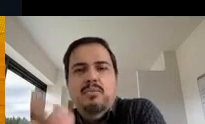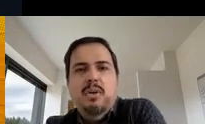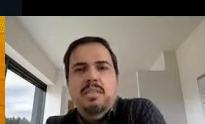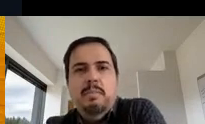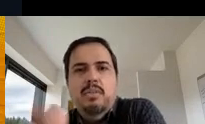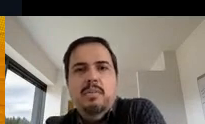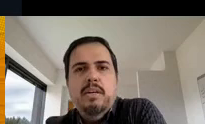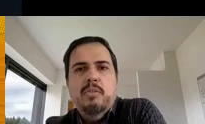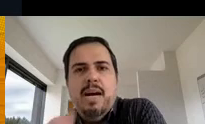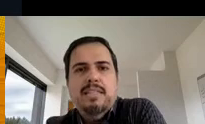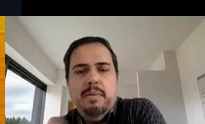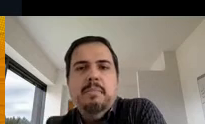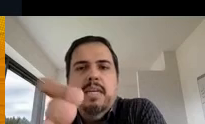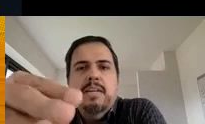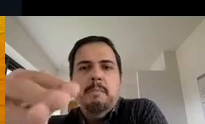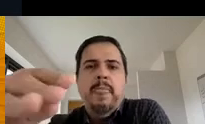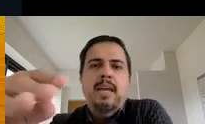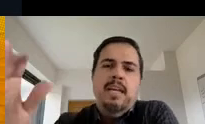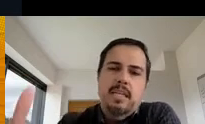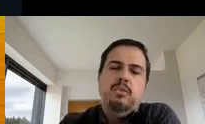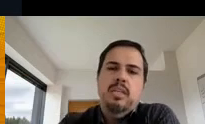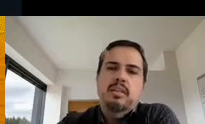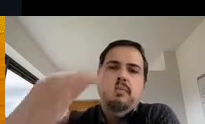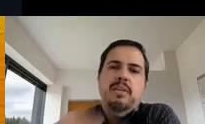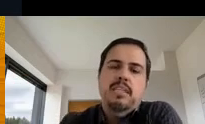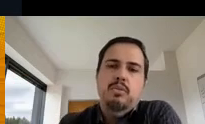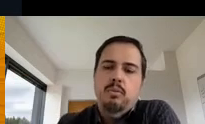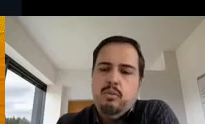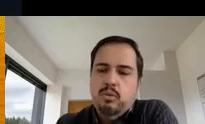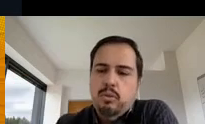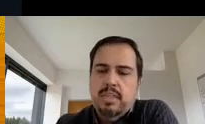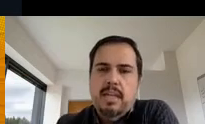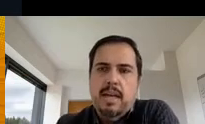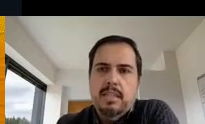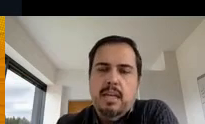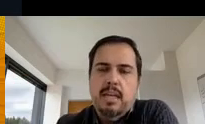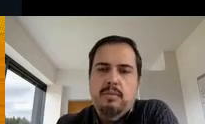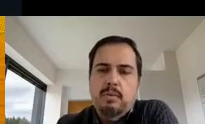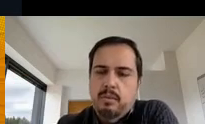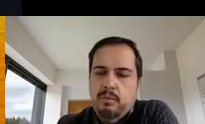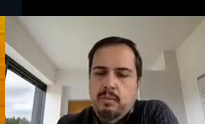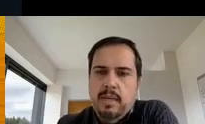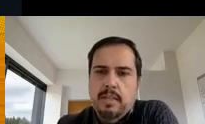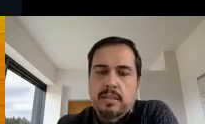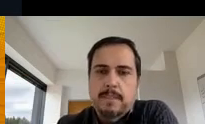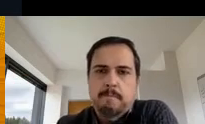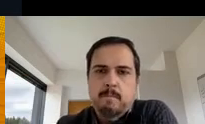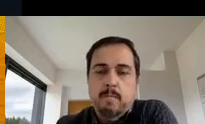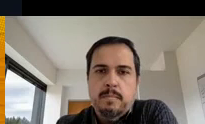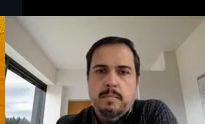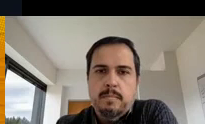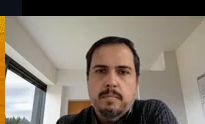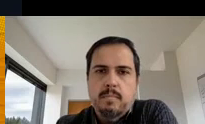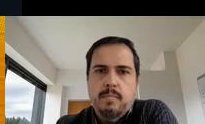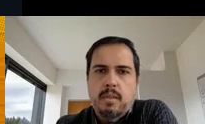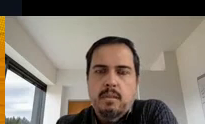dia que ambas forem se aproximando mais da primeira, isso significa que a gente, como sociedade, está evoluindo muito